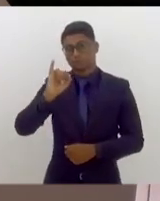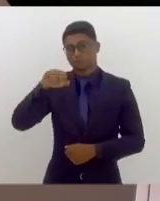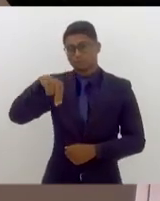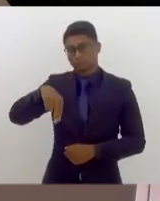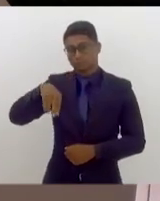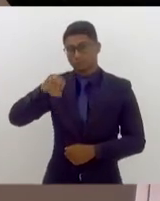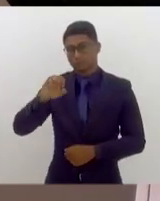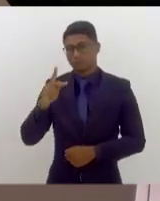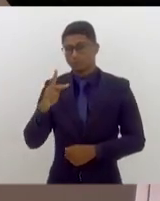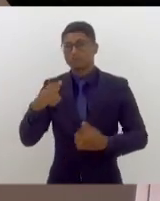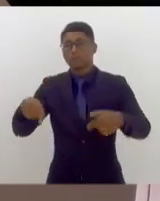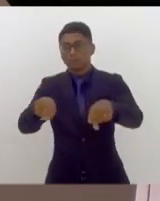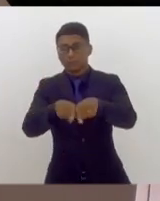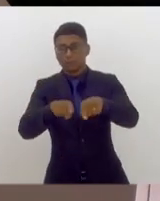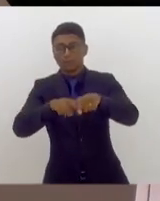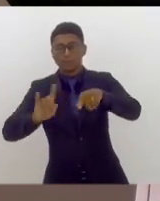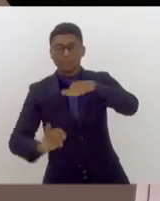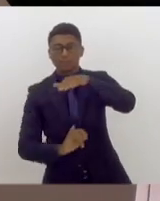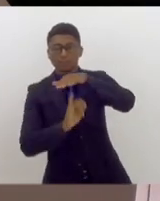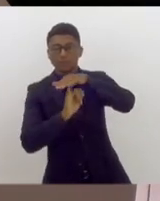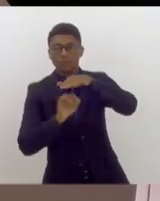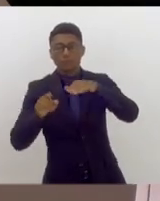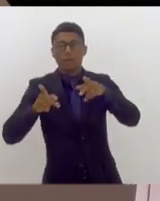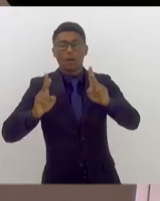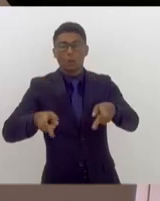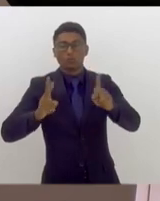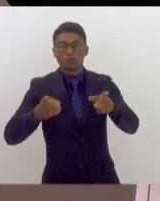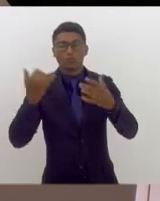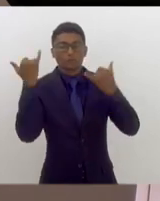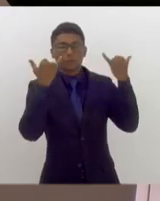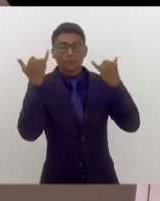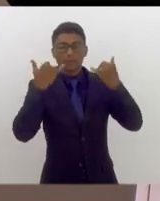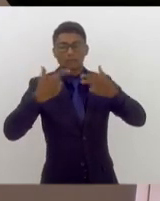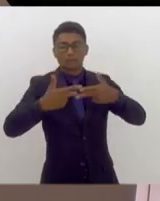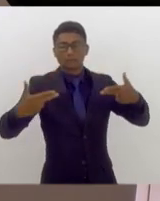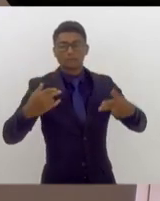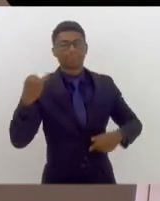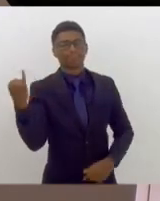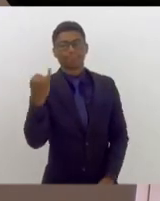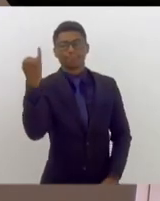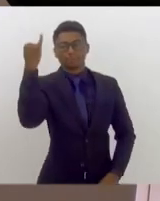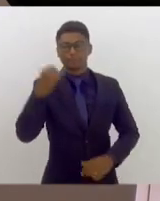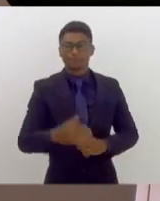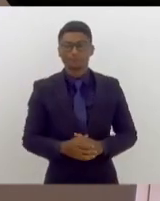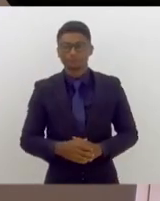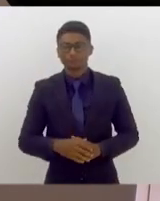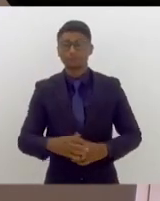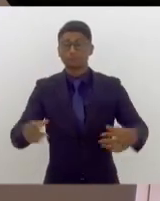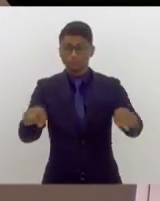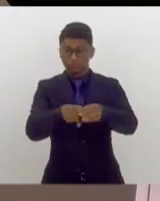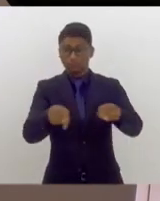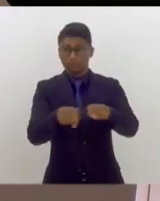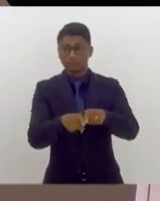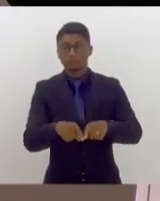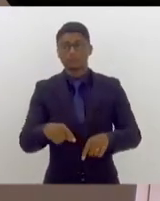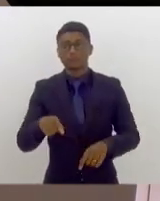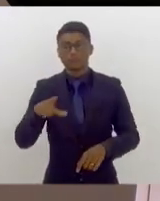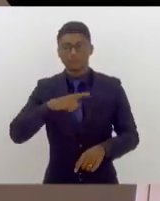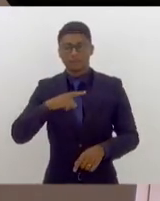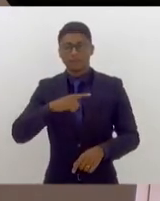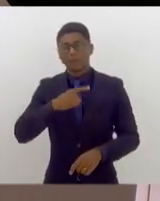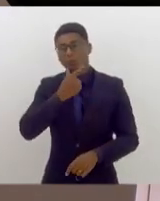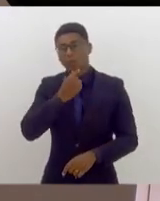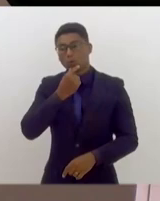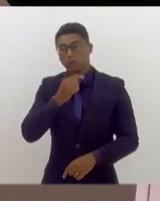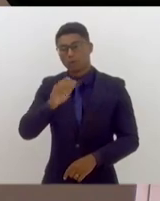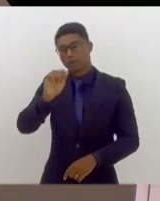também uma instituição que continua produzindo dados bastante significativos. Né? E eu tenho comentado muito a tese do Adriano Senkevics, que